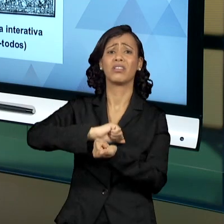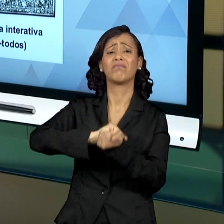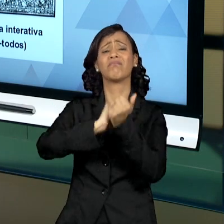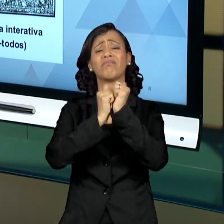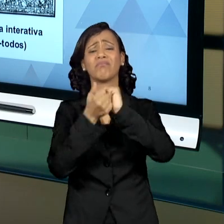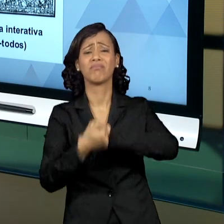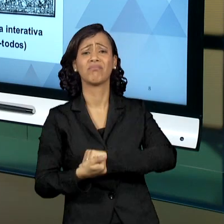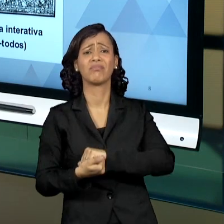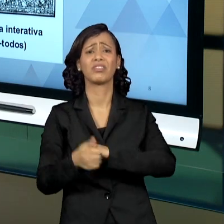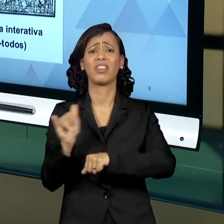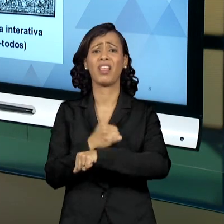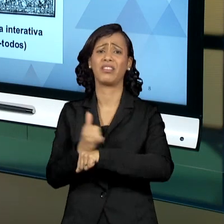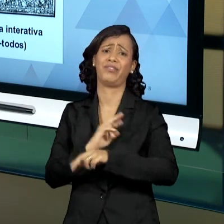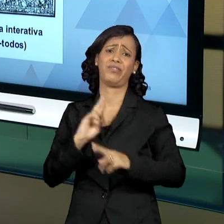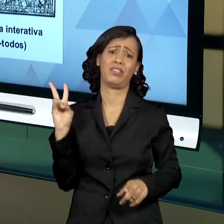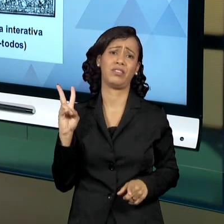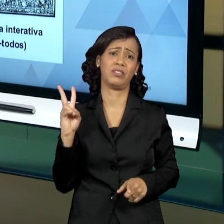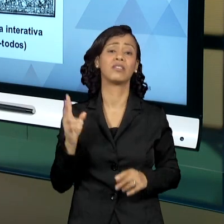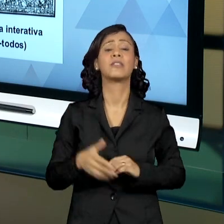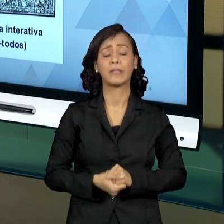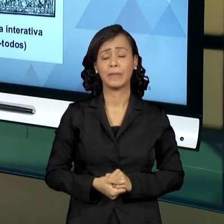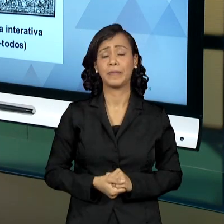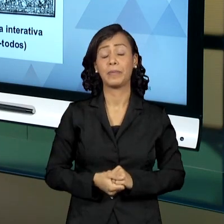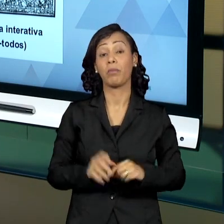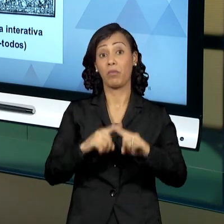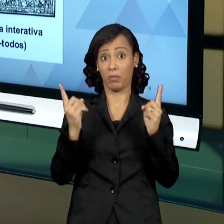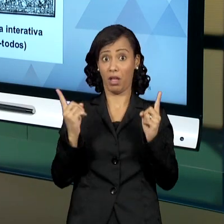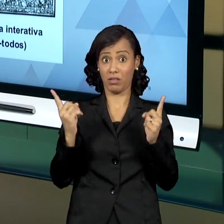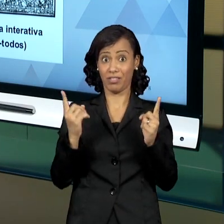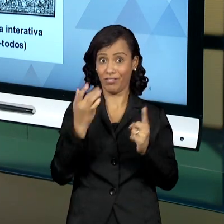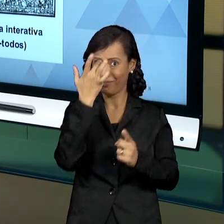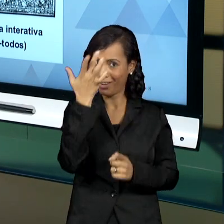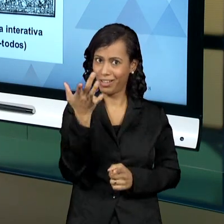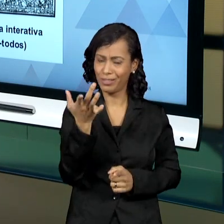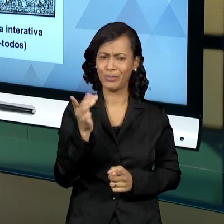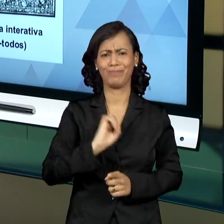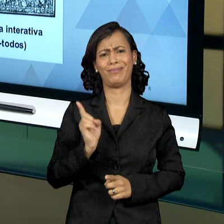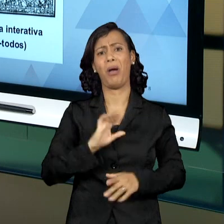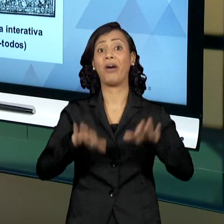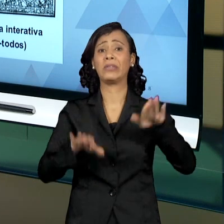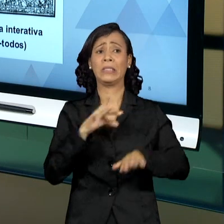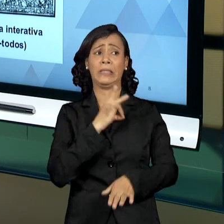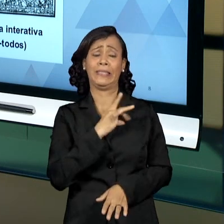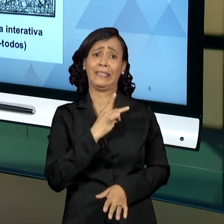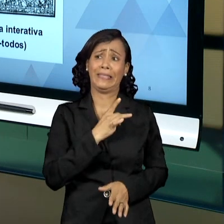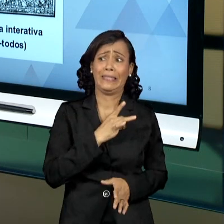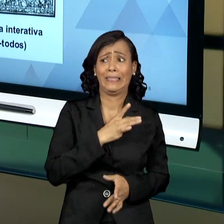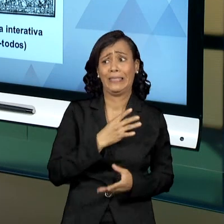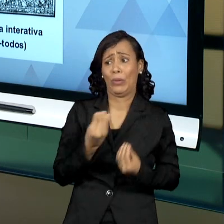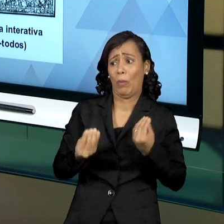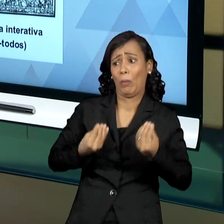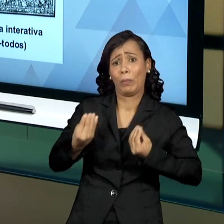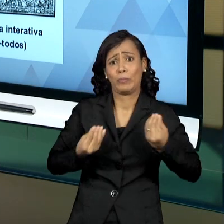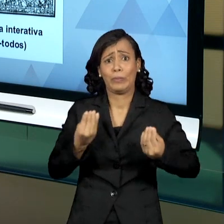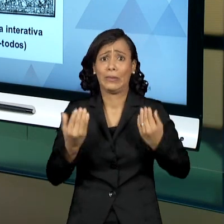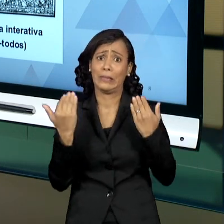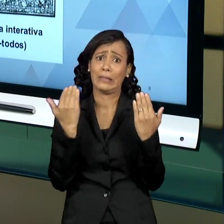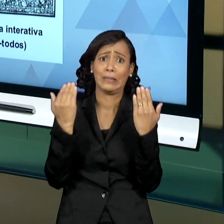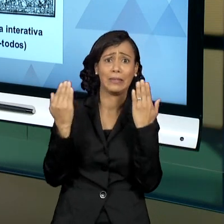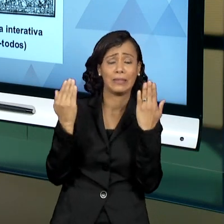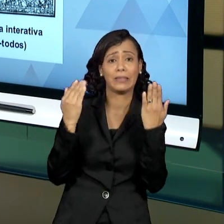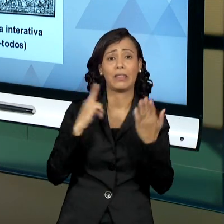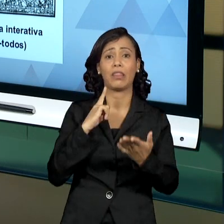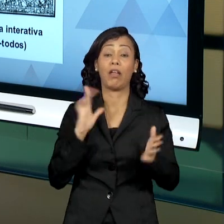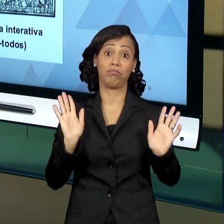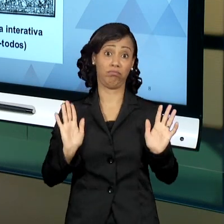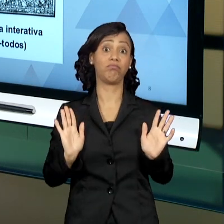não é fácil. Sabemos que mudança nos impõe medo, desconfiança na